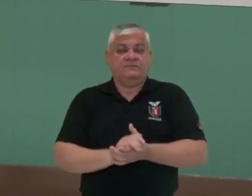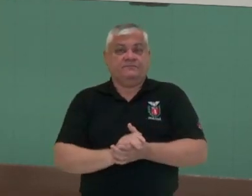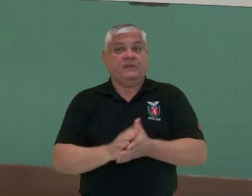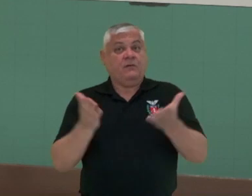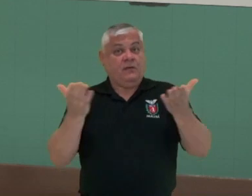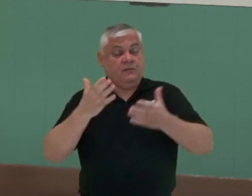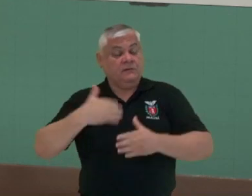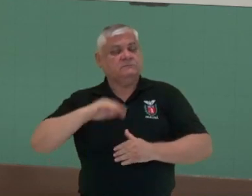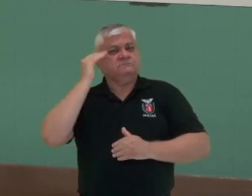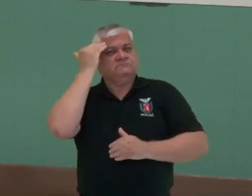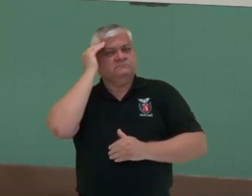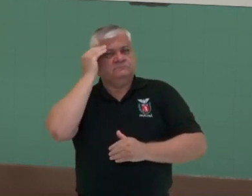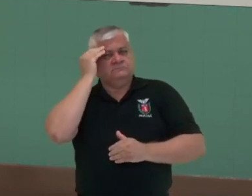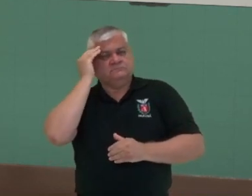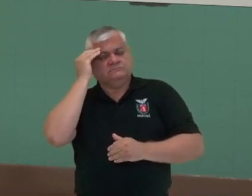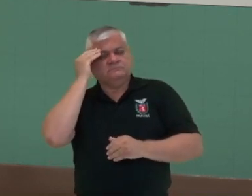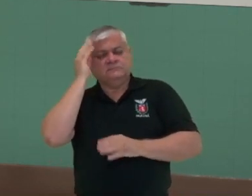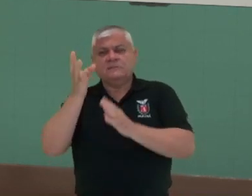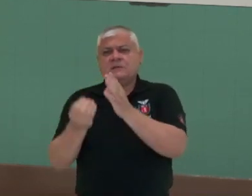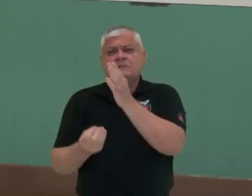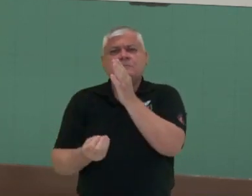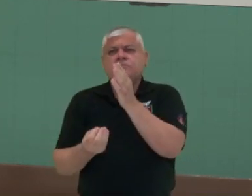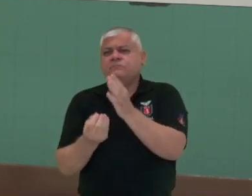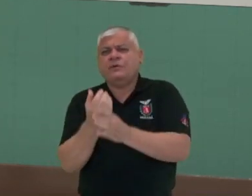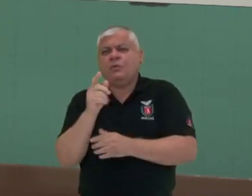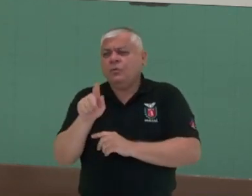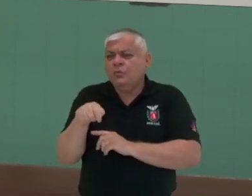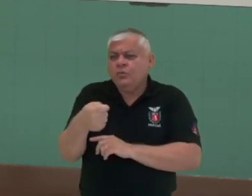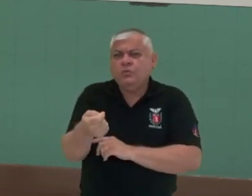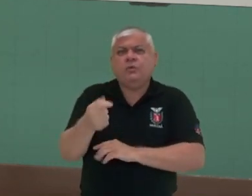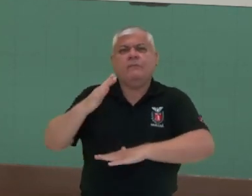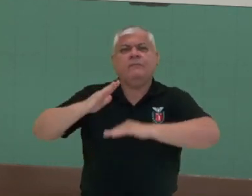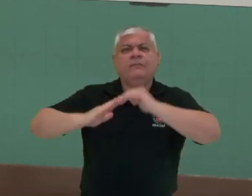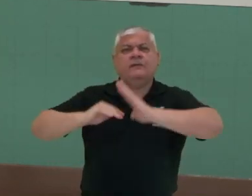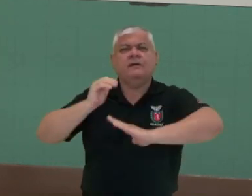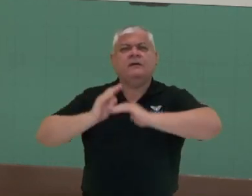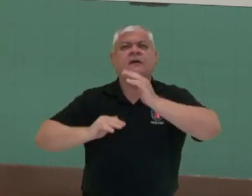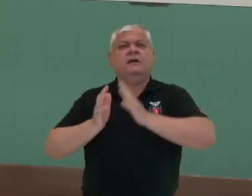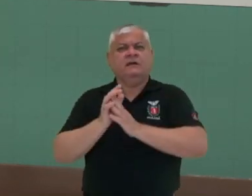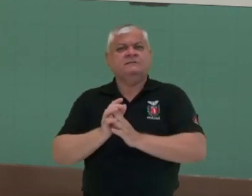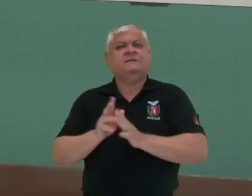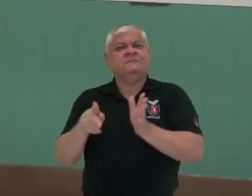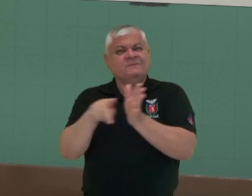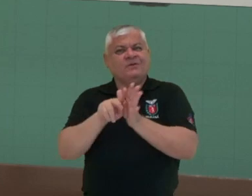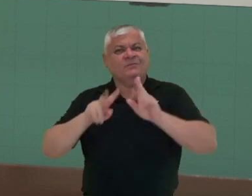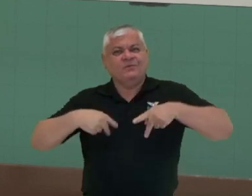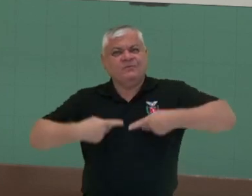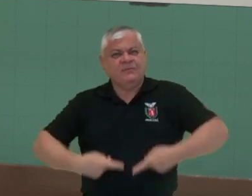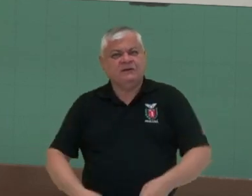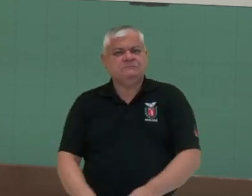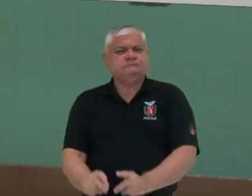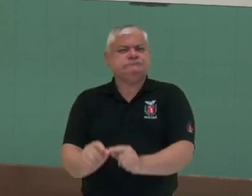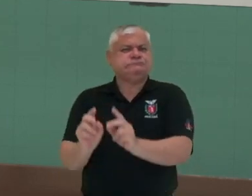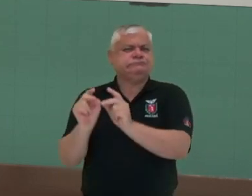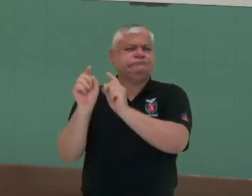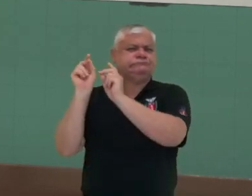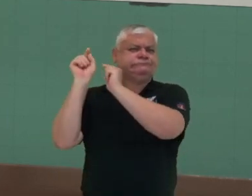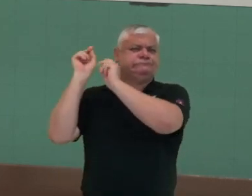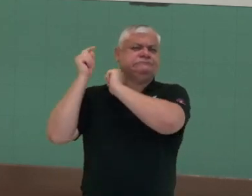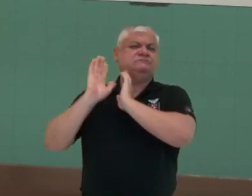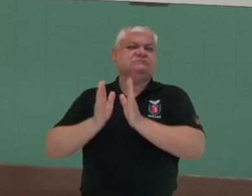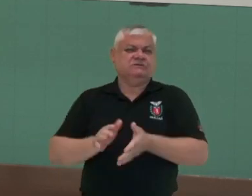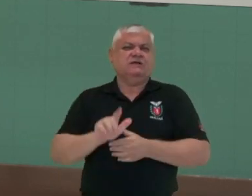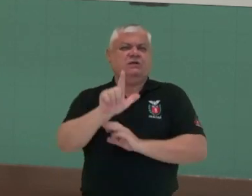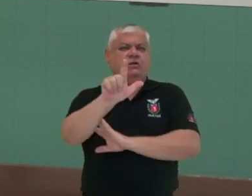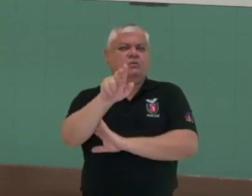entender um pouquinho a origem dessa atividade humana extremamente antiga, as